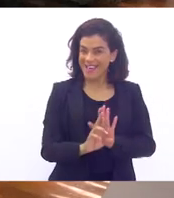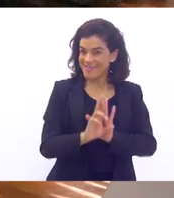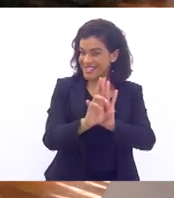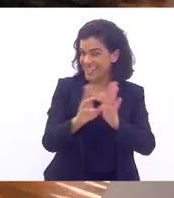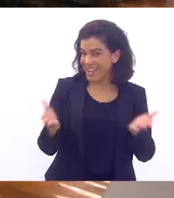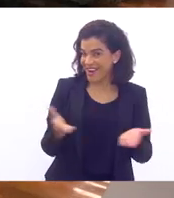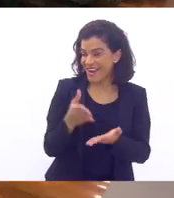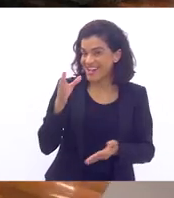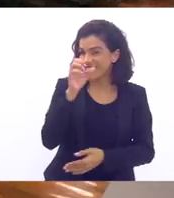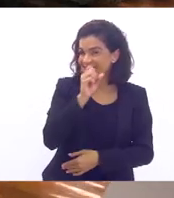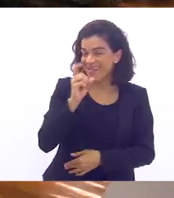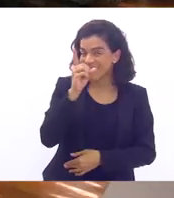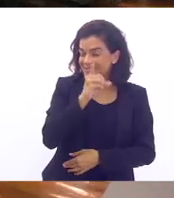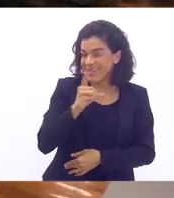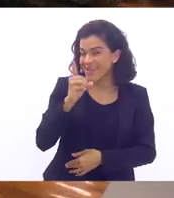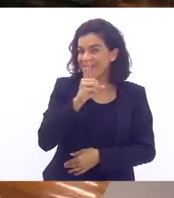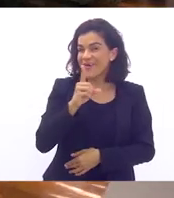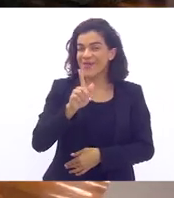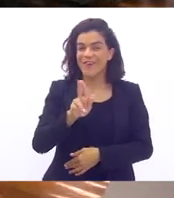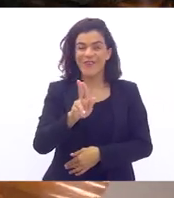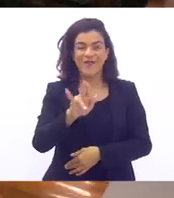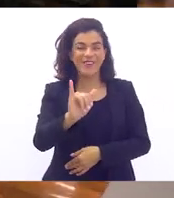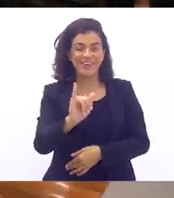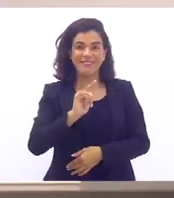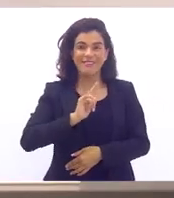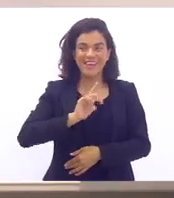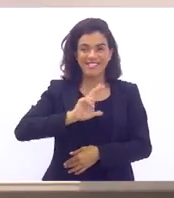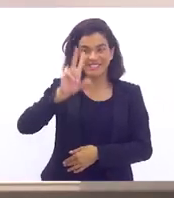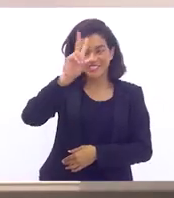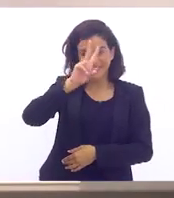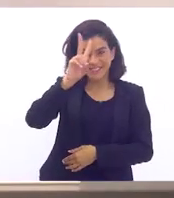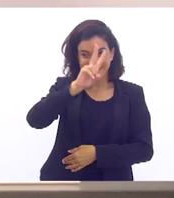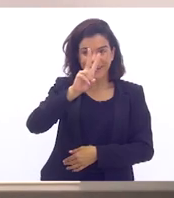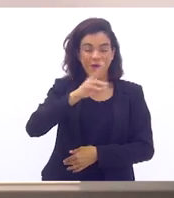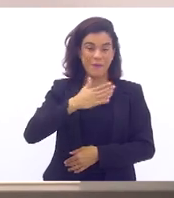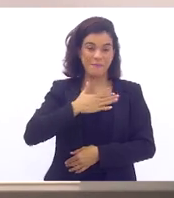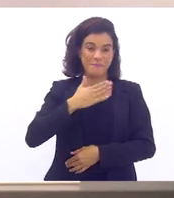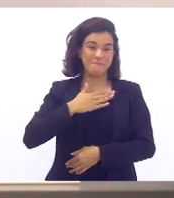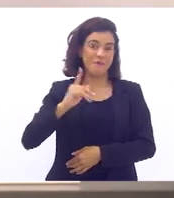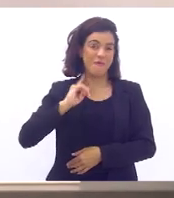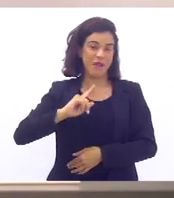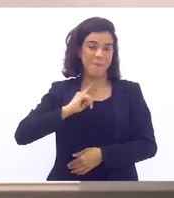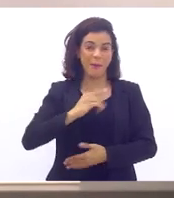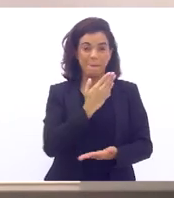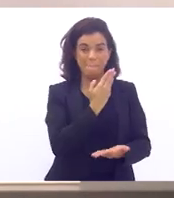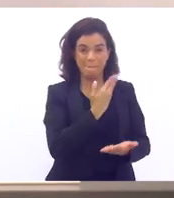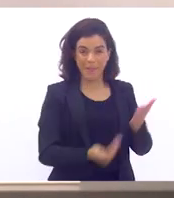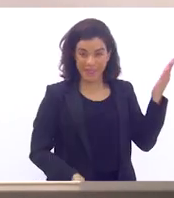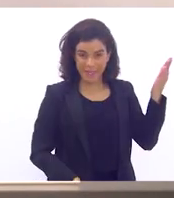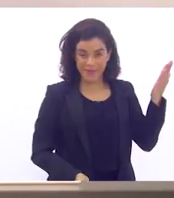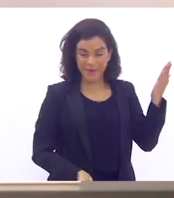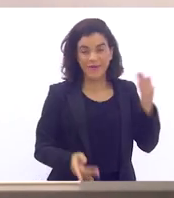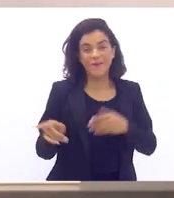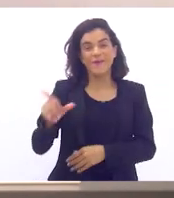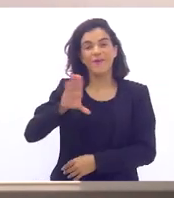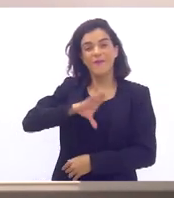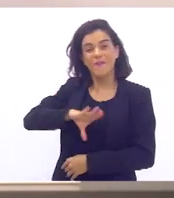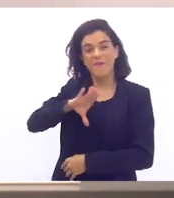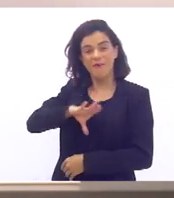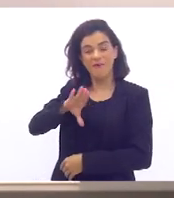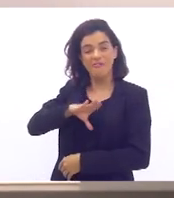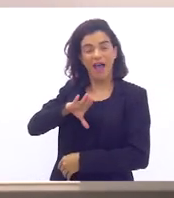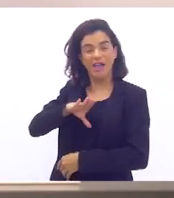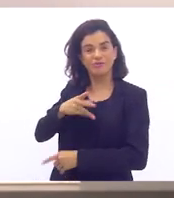o guia tem tanta luz né tanta história que nesse final de semana o meu Flamengo tomou uma surra e o Vasco do